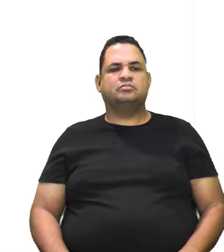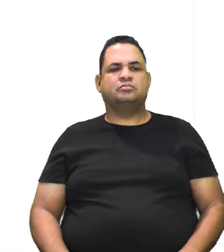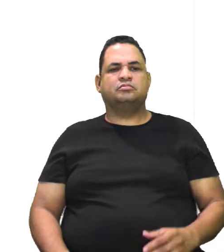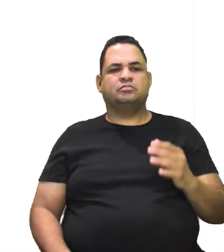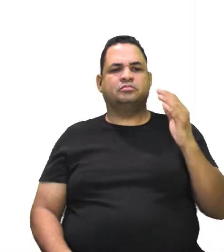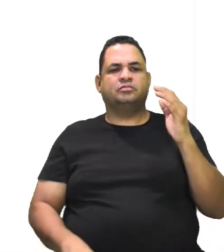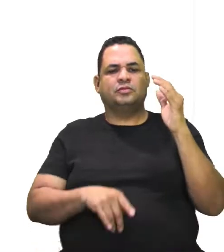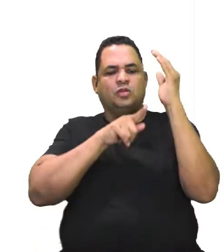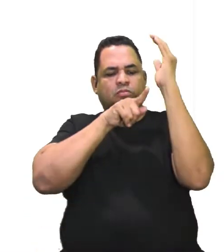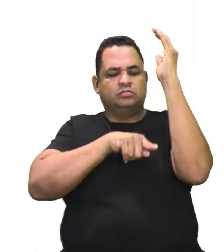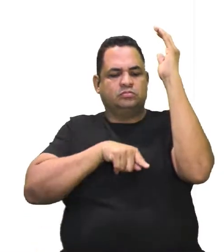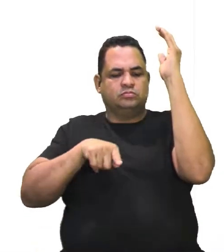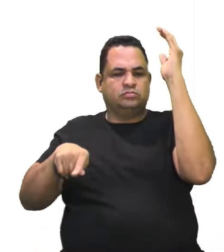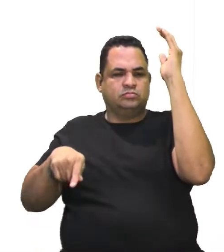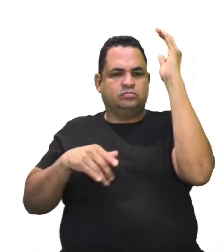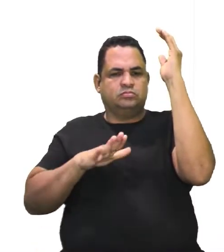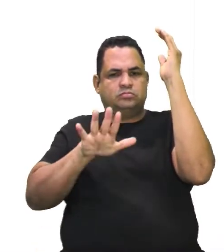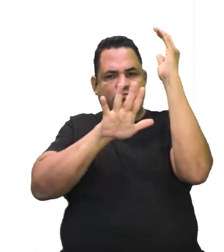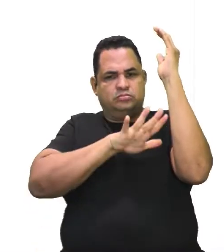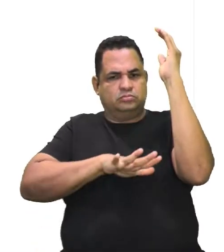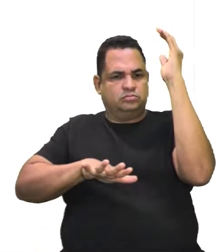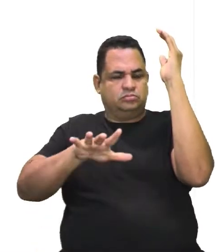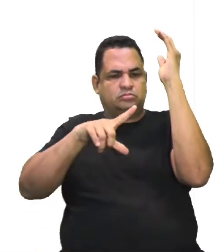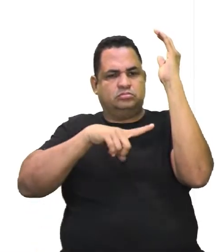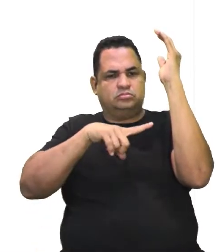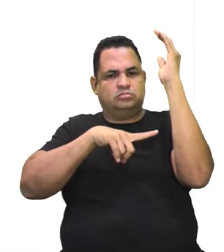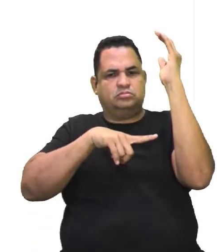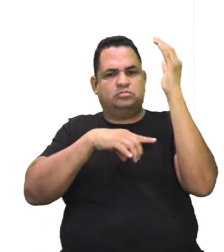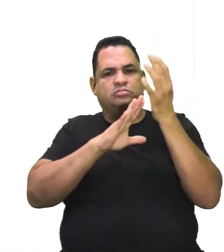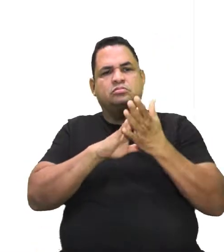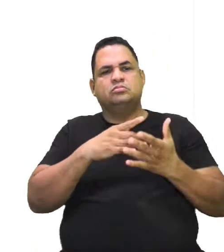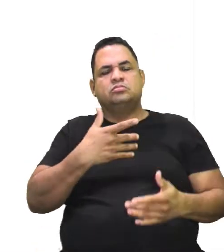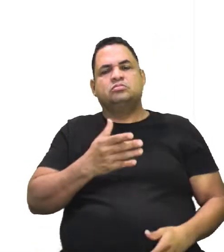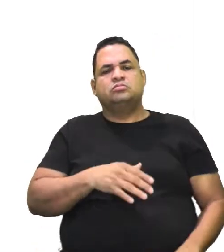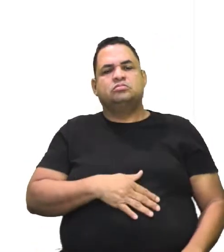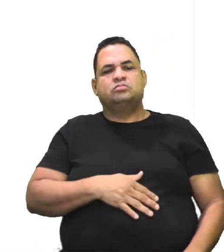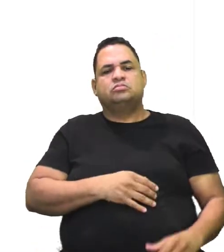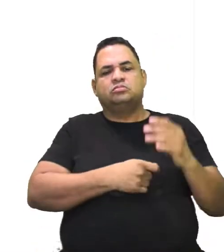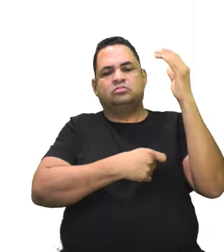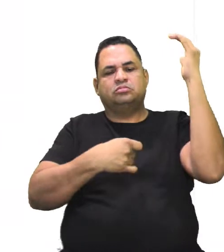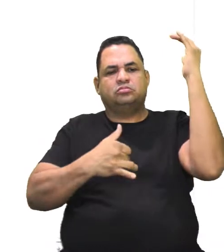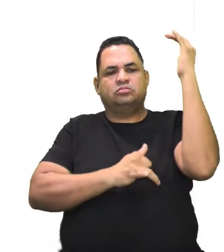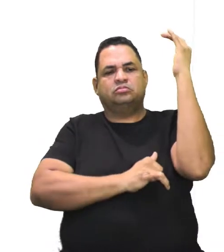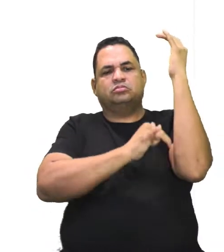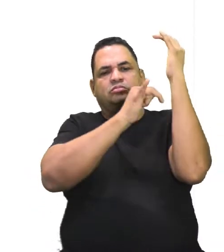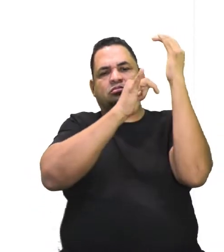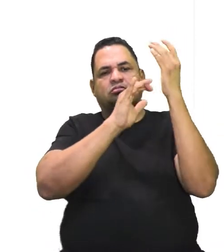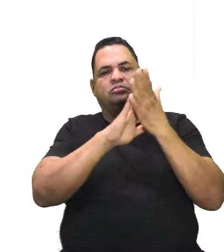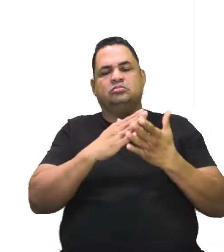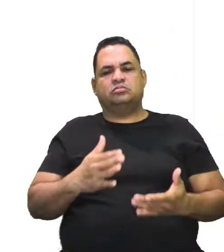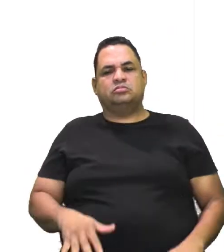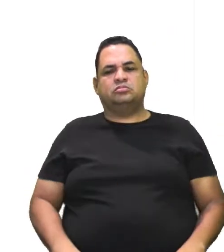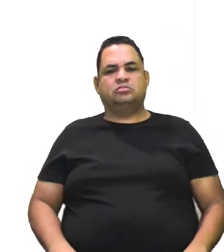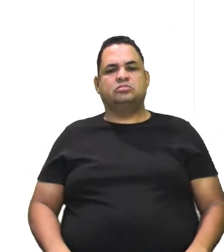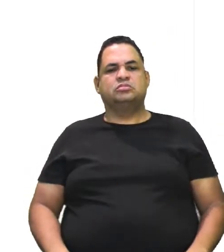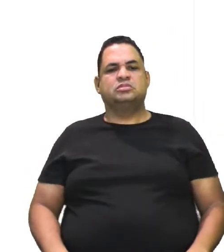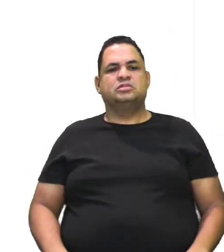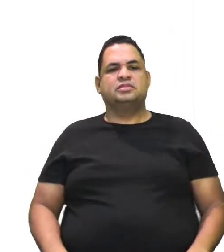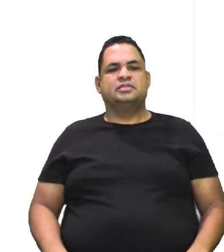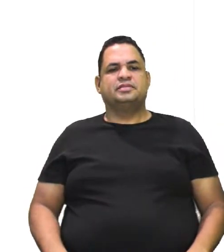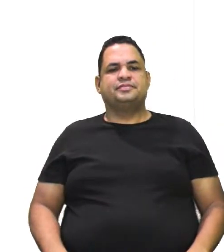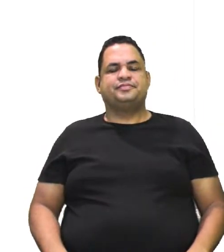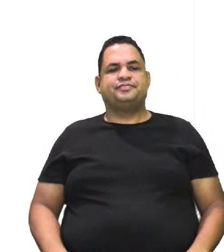No plano cartesiano abaixo, temos lá os eixos X, eixo Y, abscissas ordenadas, os 4 regiõezinhas